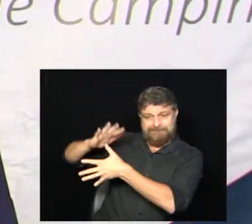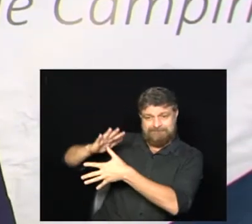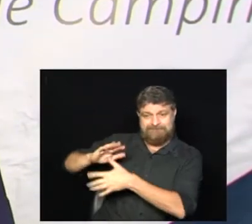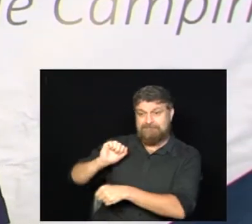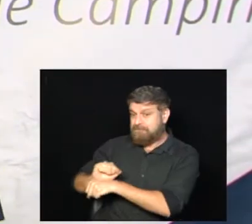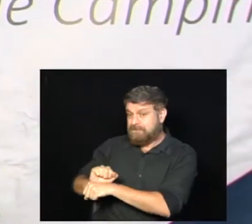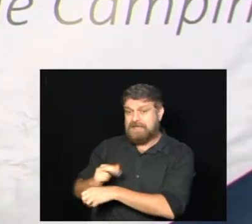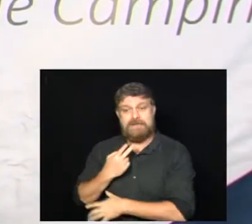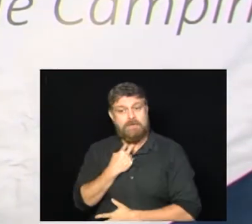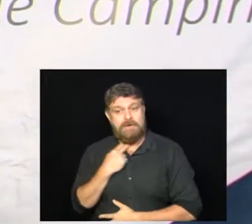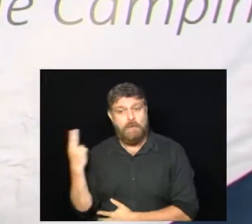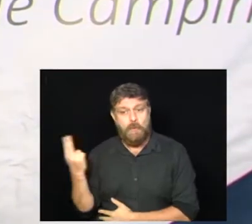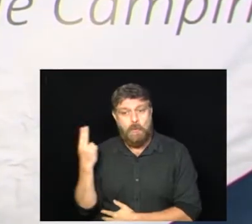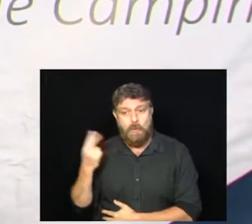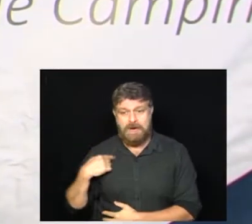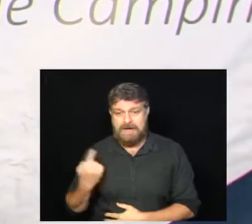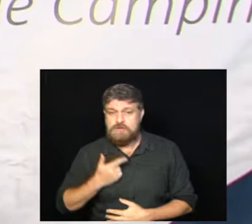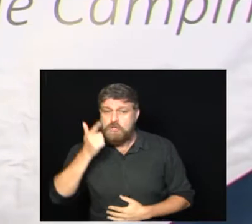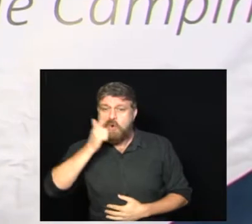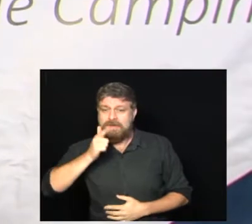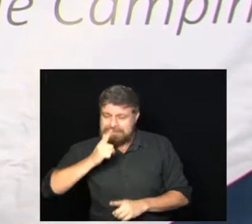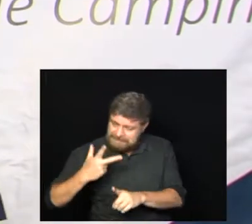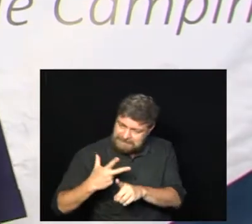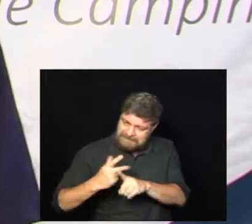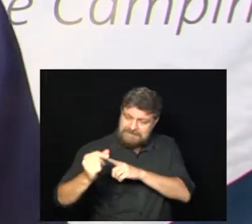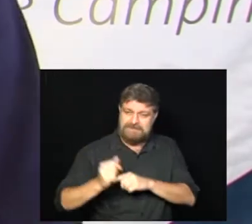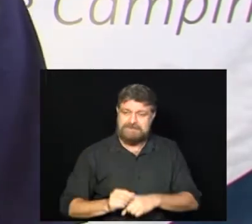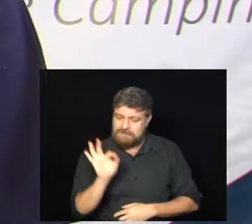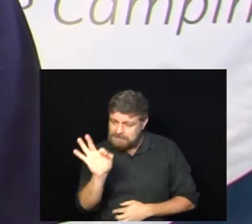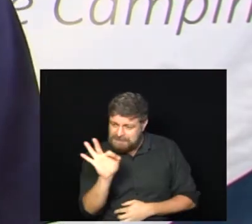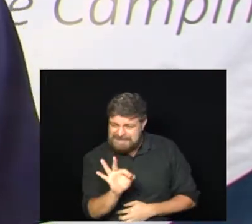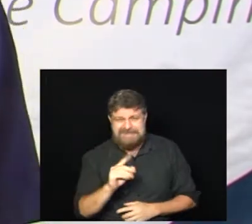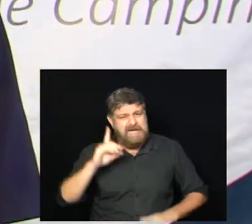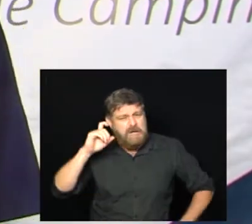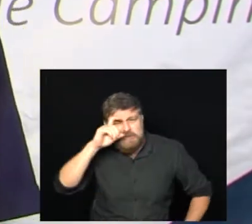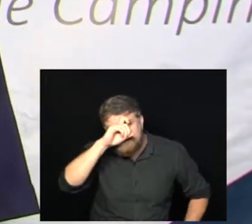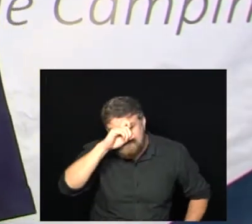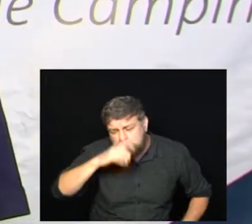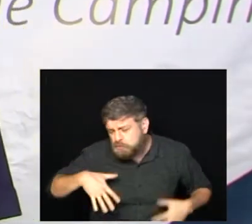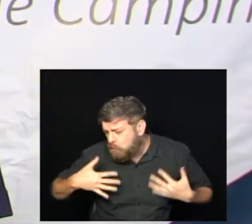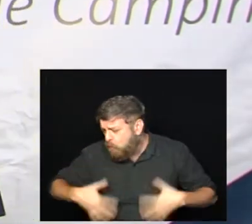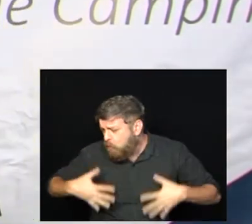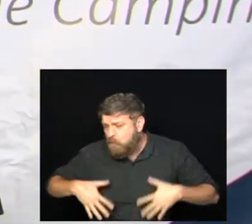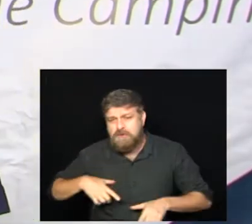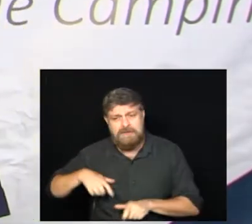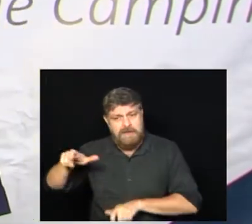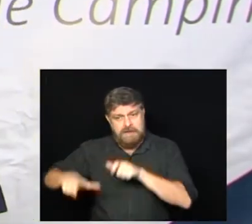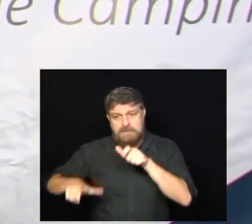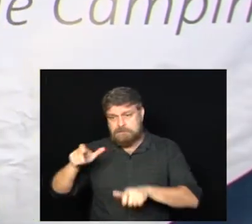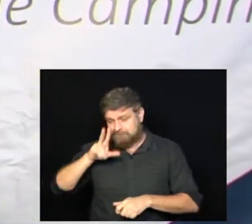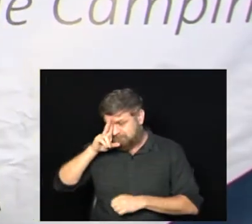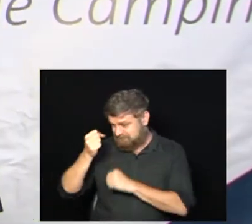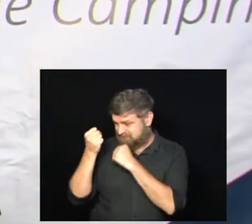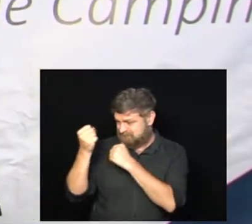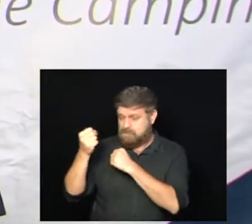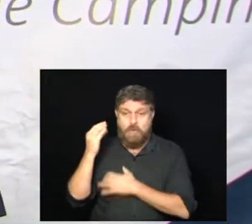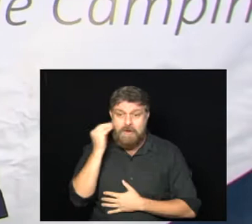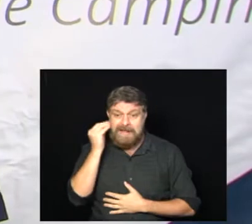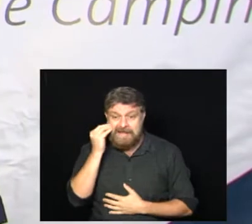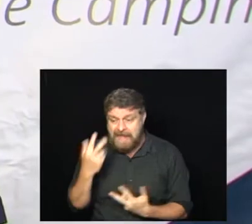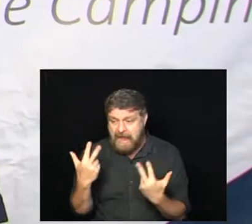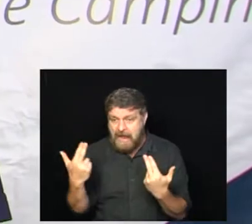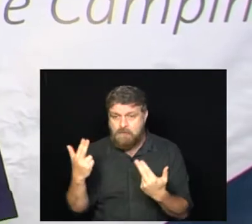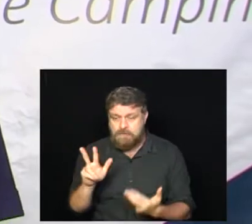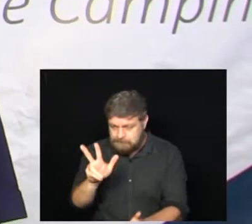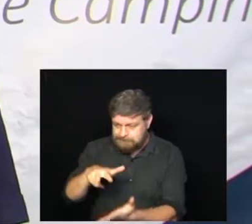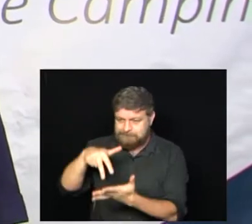né? Então nós conseguimos conquistar o nosso índice, que era muito difícil, né? Muitos atletas fortes para tentar a mesma vaga, e conseguimos